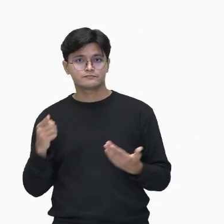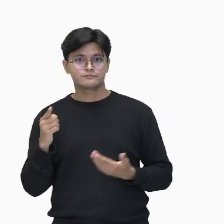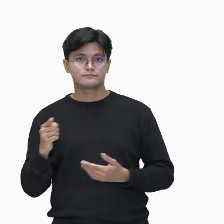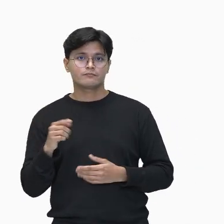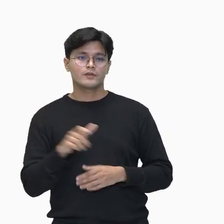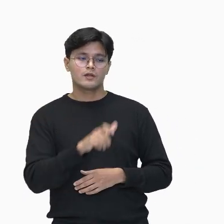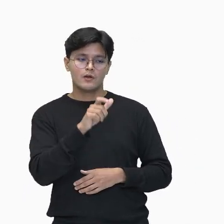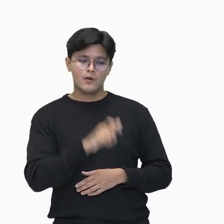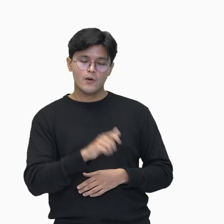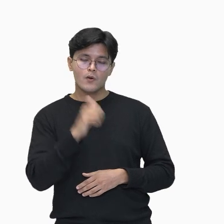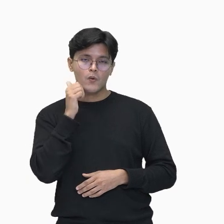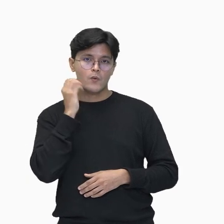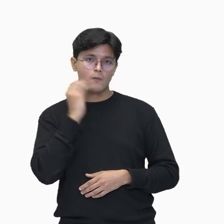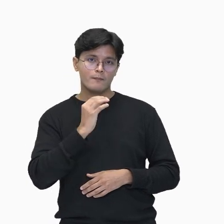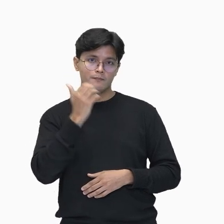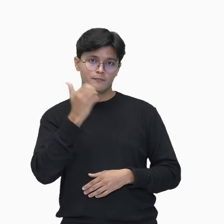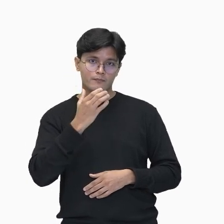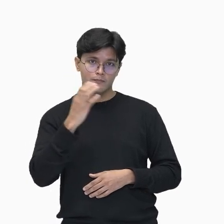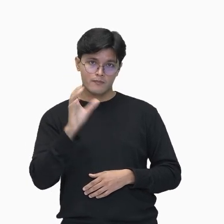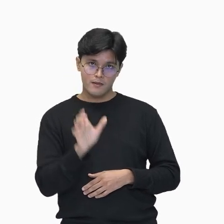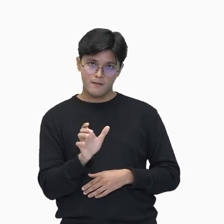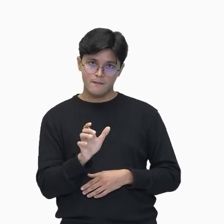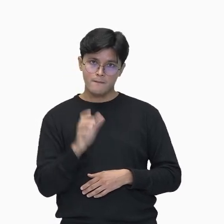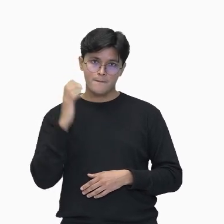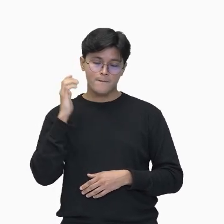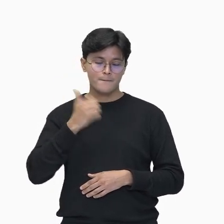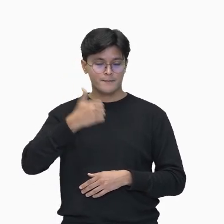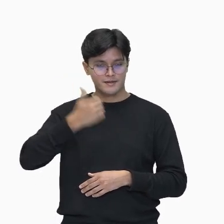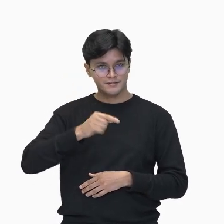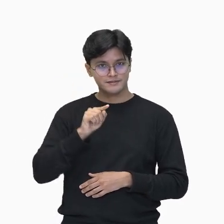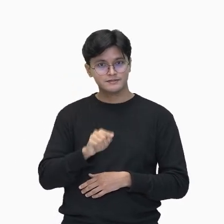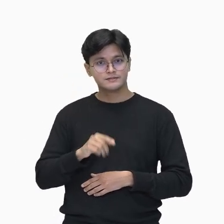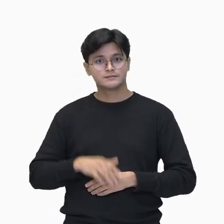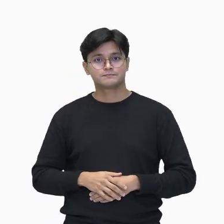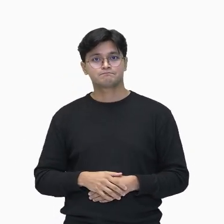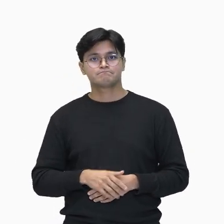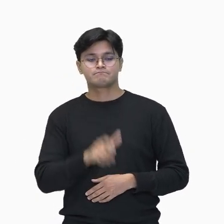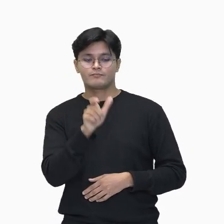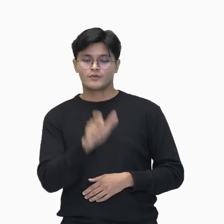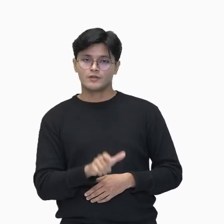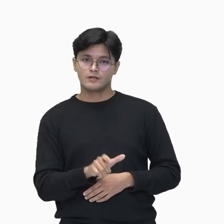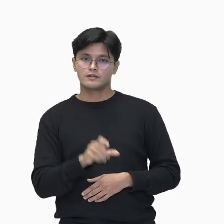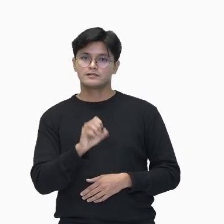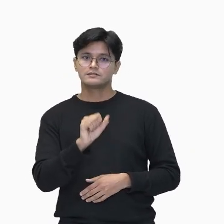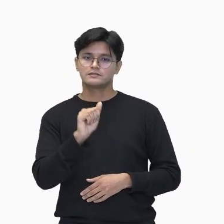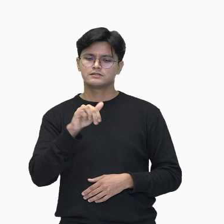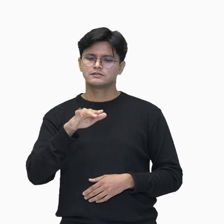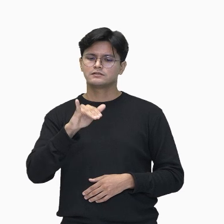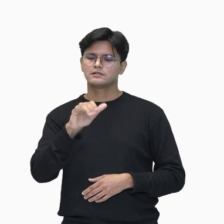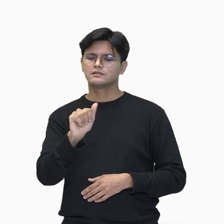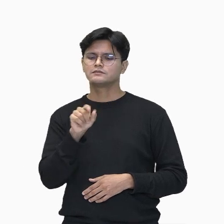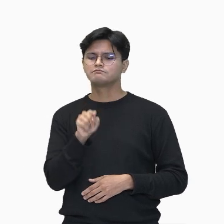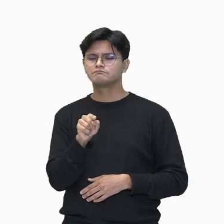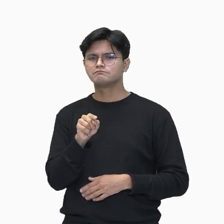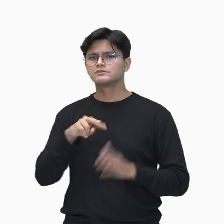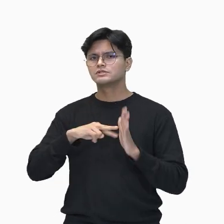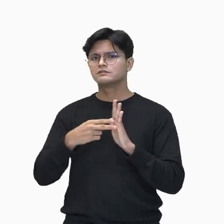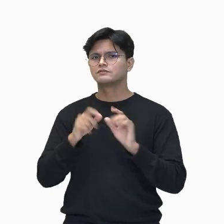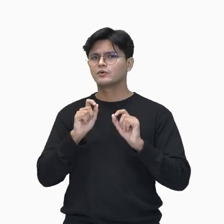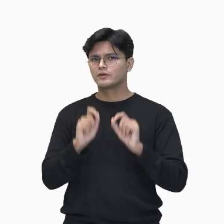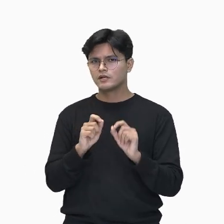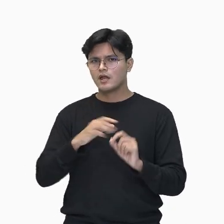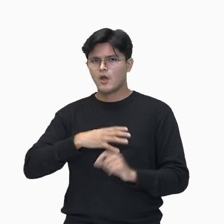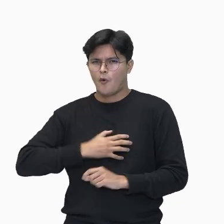sanha ódio grande ira que significa né com essa grande ira Cruel sem